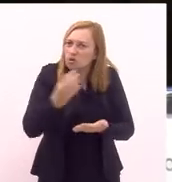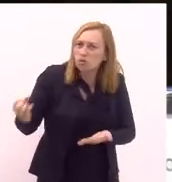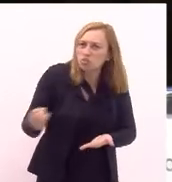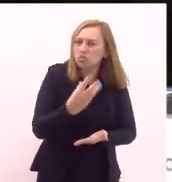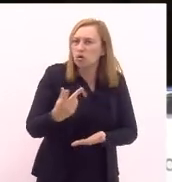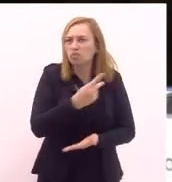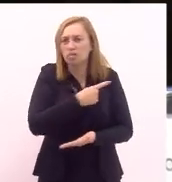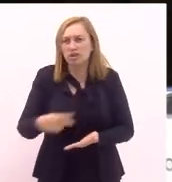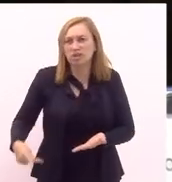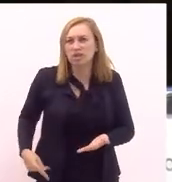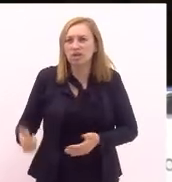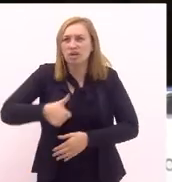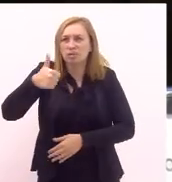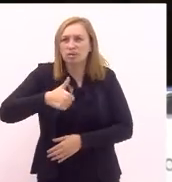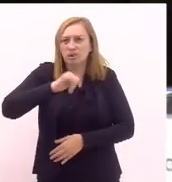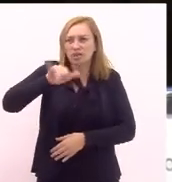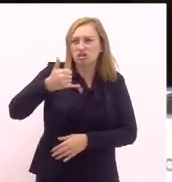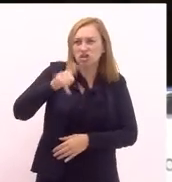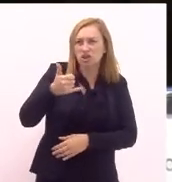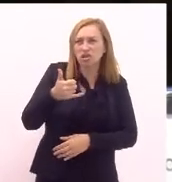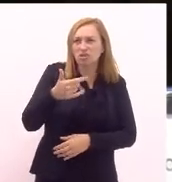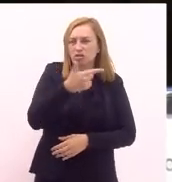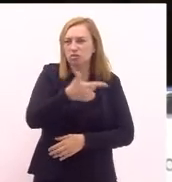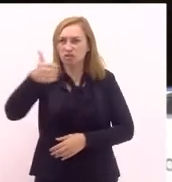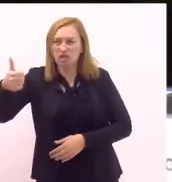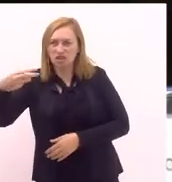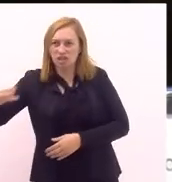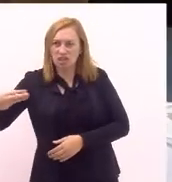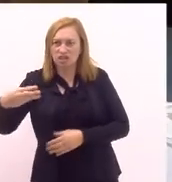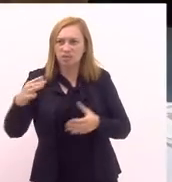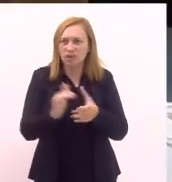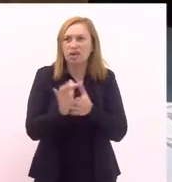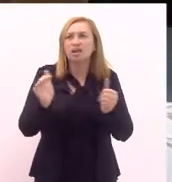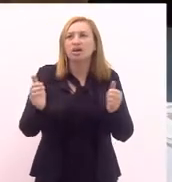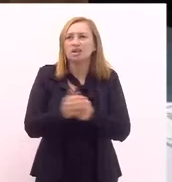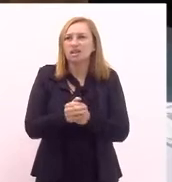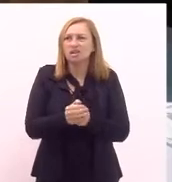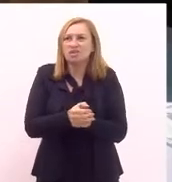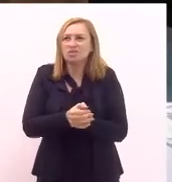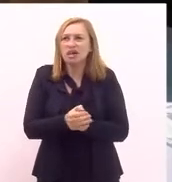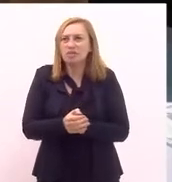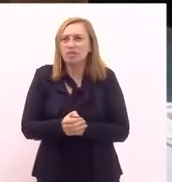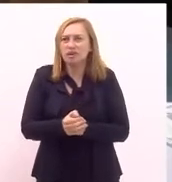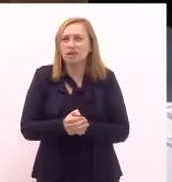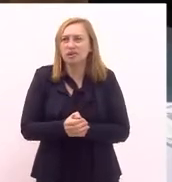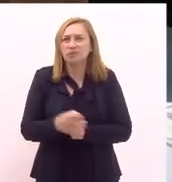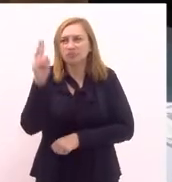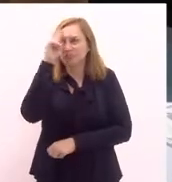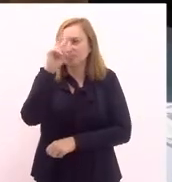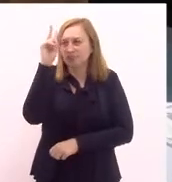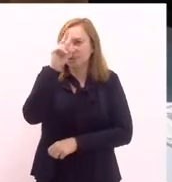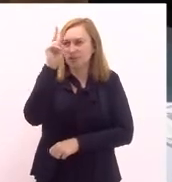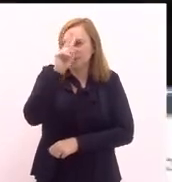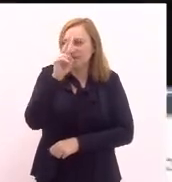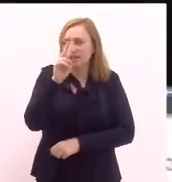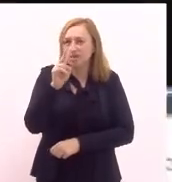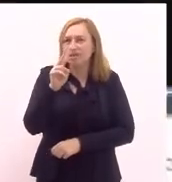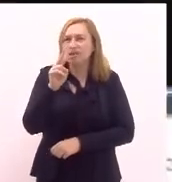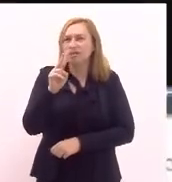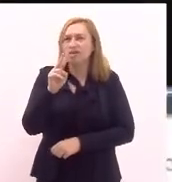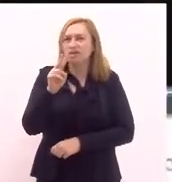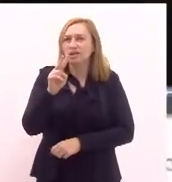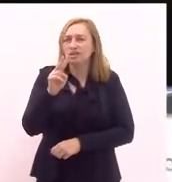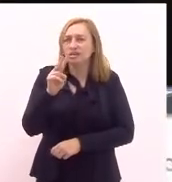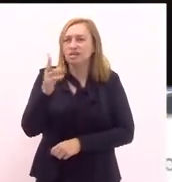novo presidente a partir de Primeiro de Janeiro 2023 amém bom lembrar que o fundamentalismo religioso